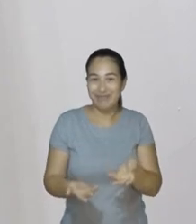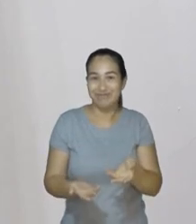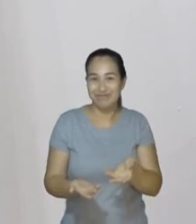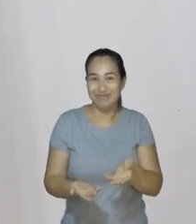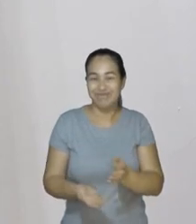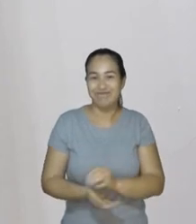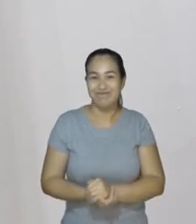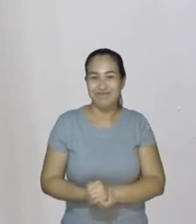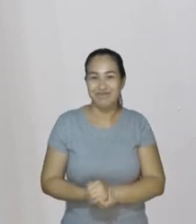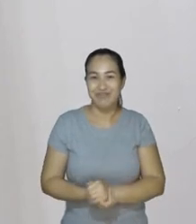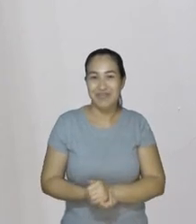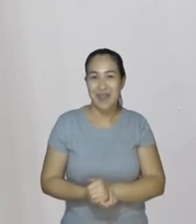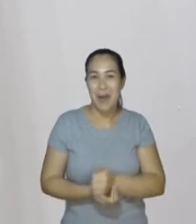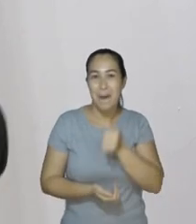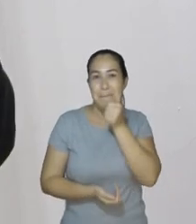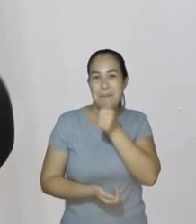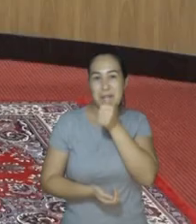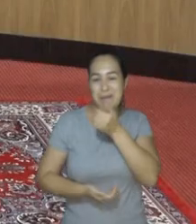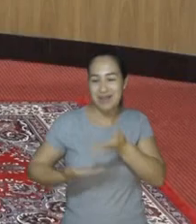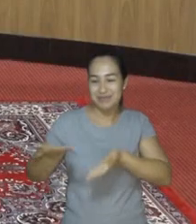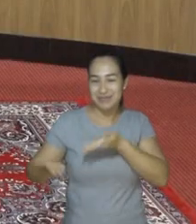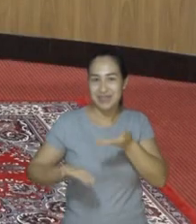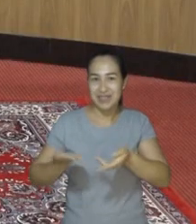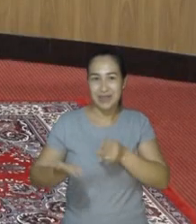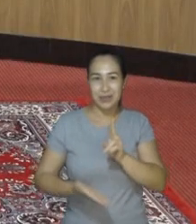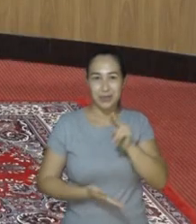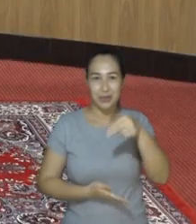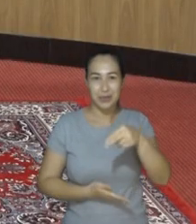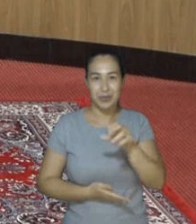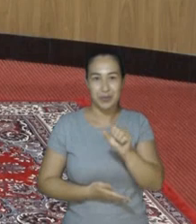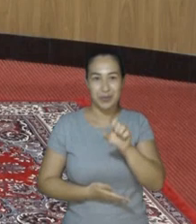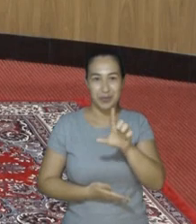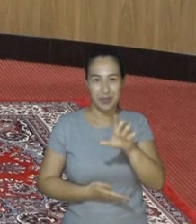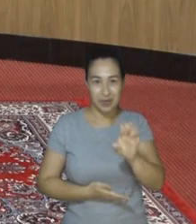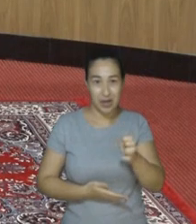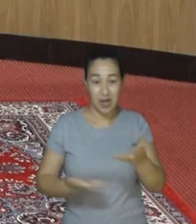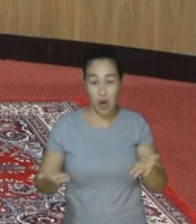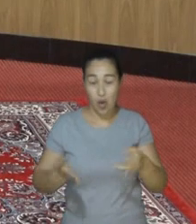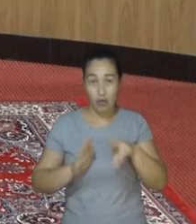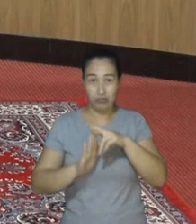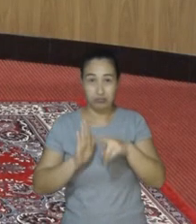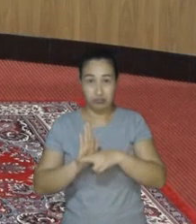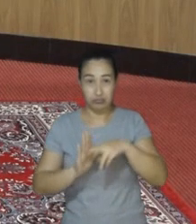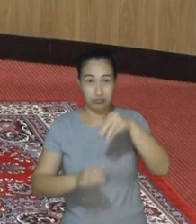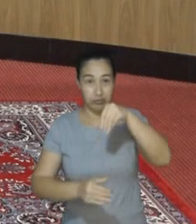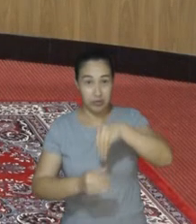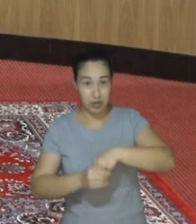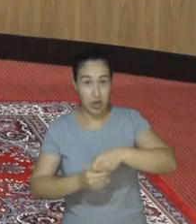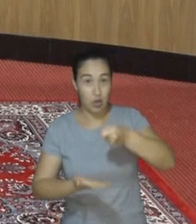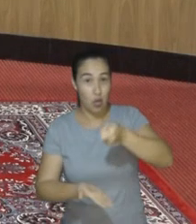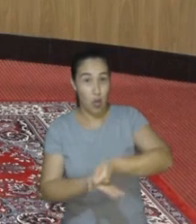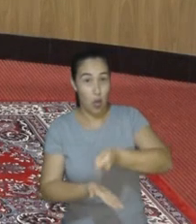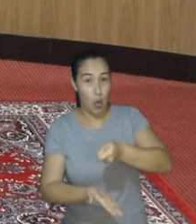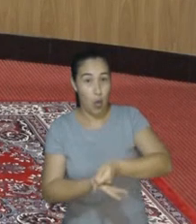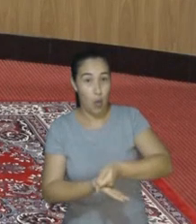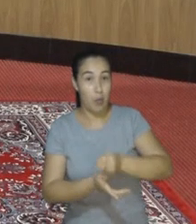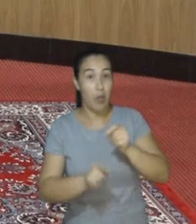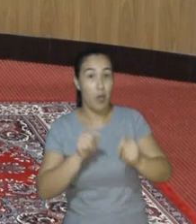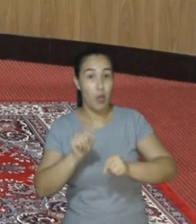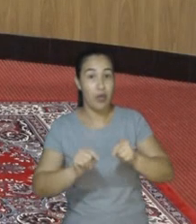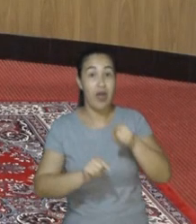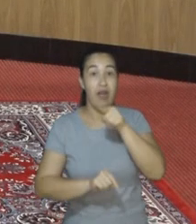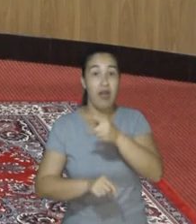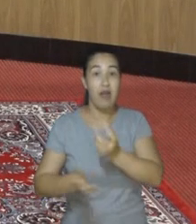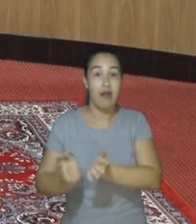é a mãe que está criando. Nós fizemos um regimento interno, e esse regimento interno obriga, senhor presidente, que este